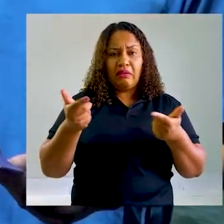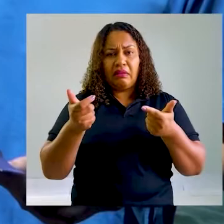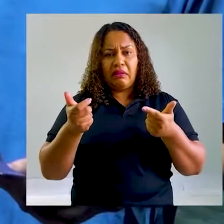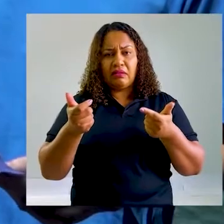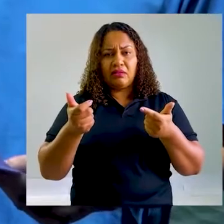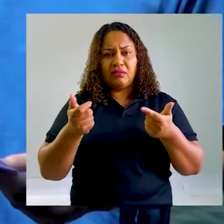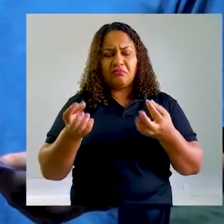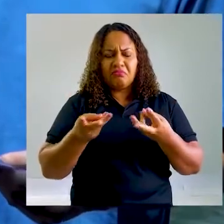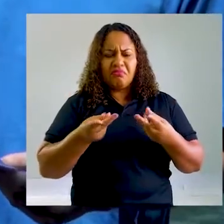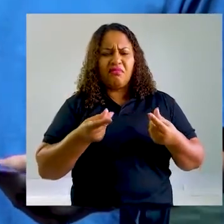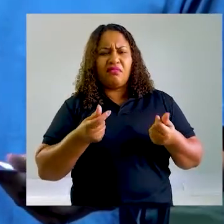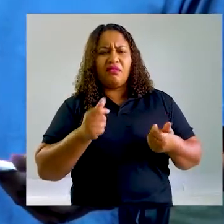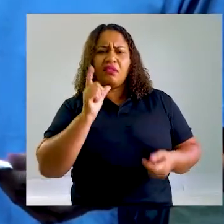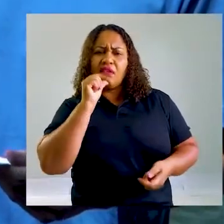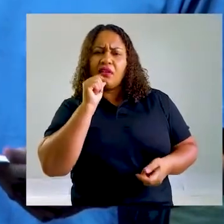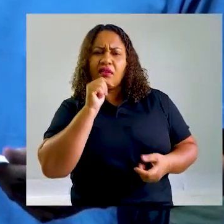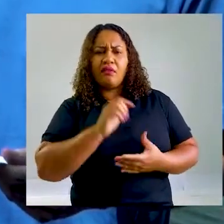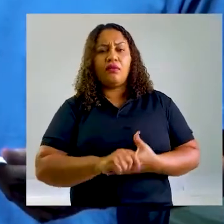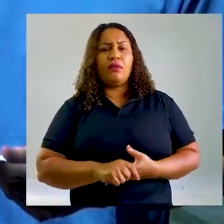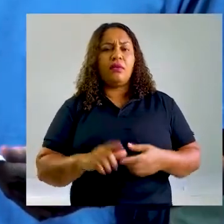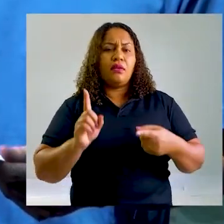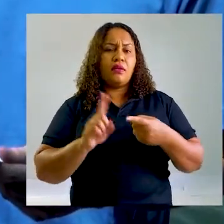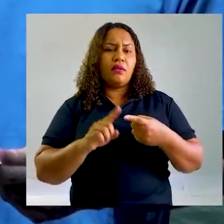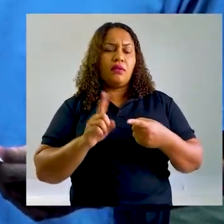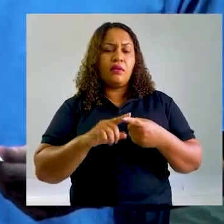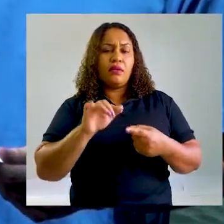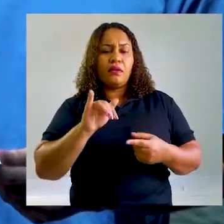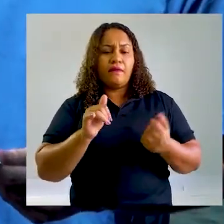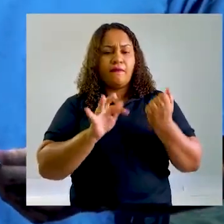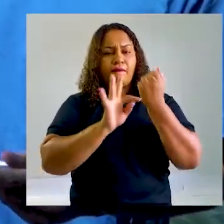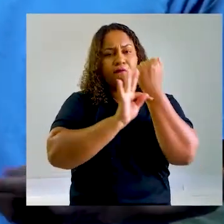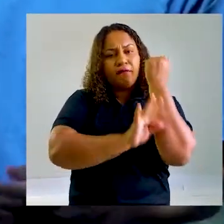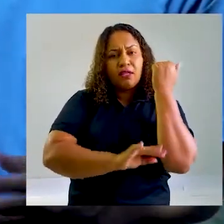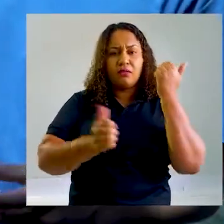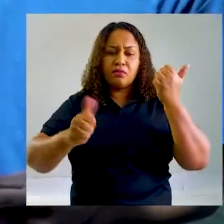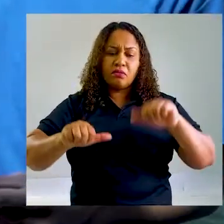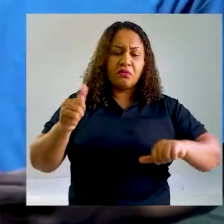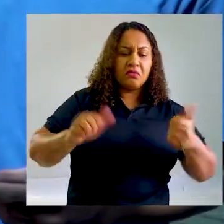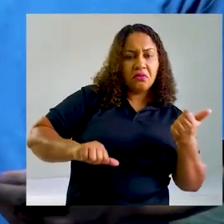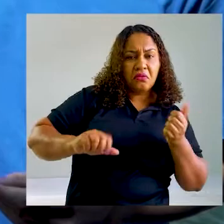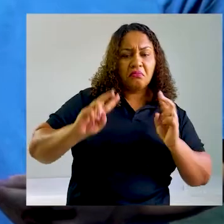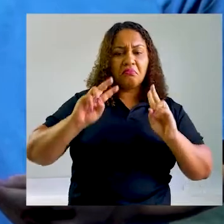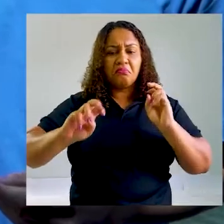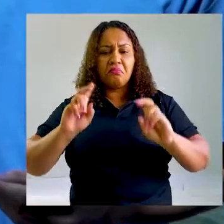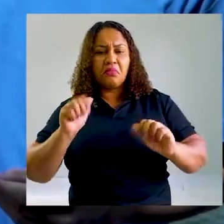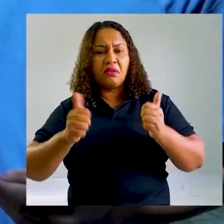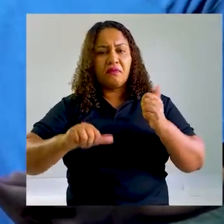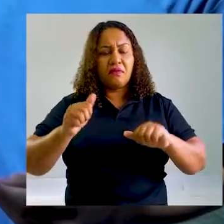da água, né, que a gente chama de aspectos físico-químicos, as análises químicas da água.